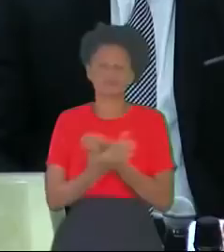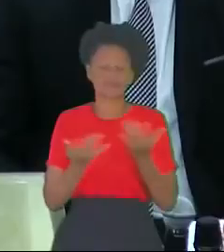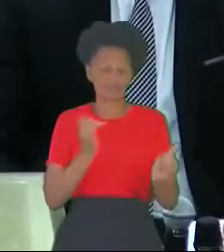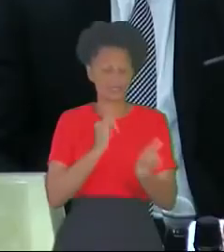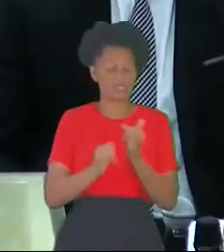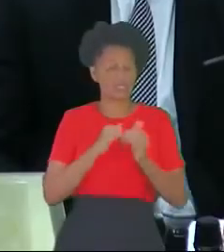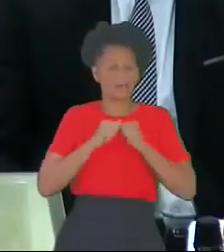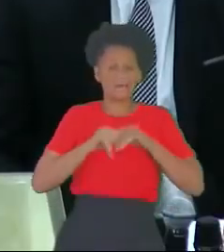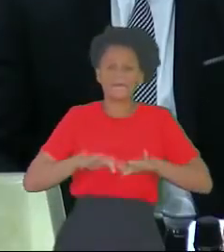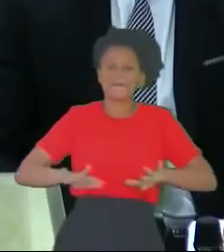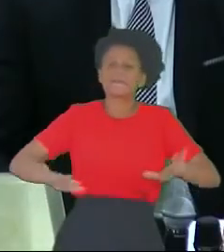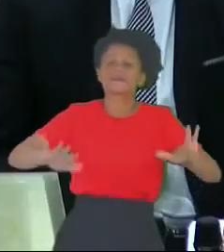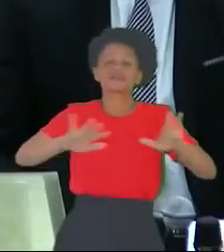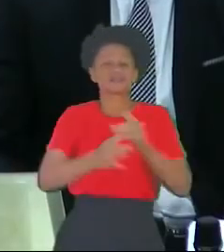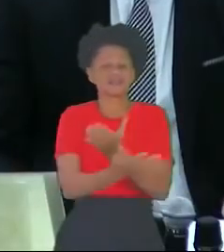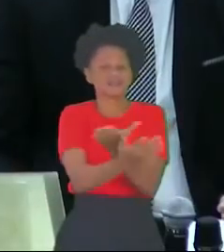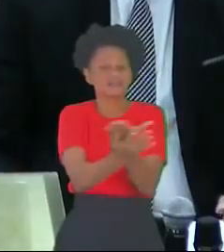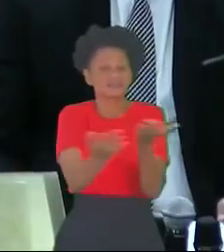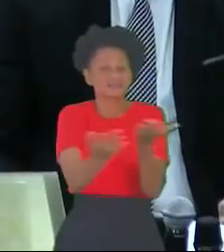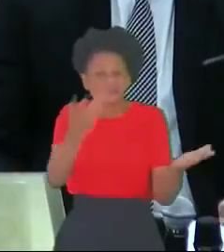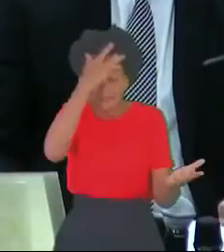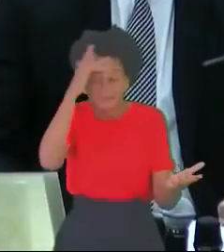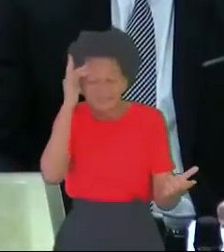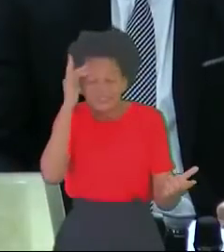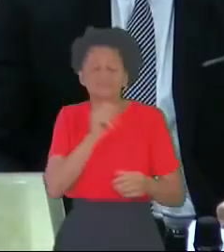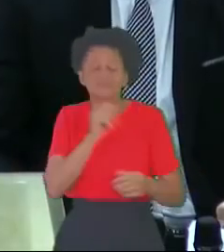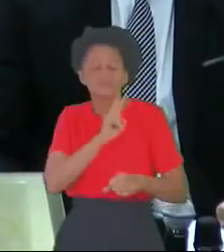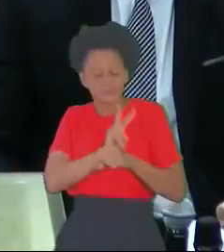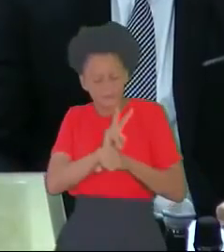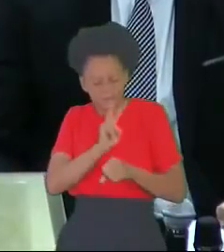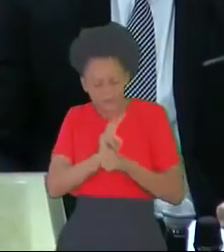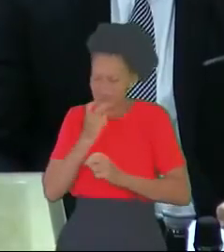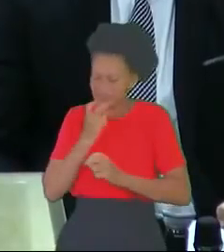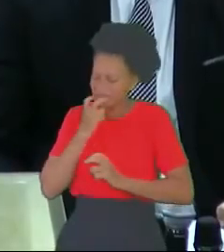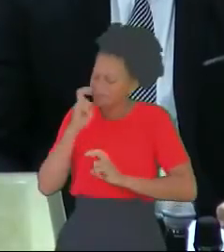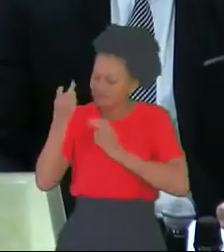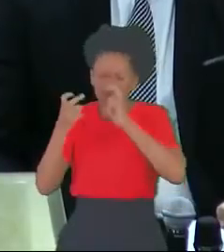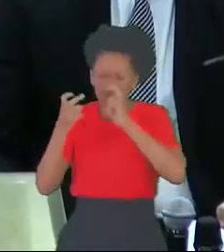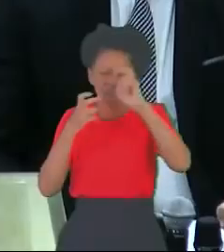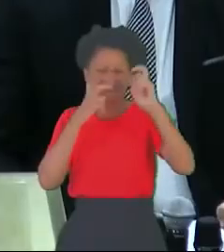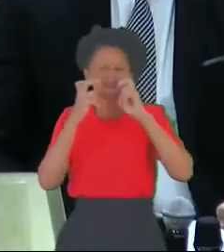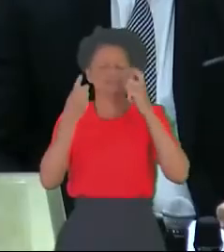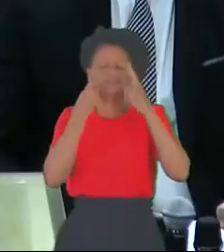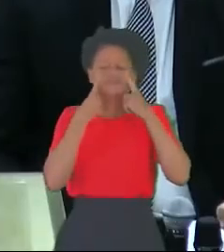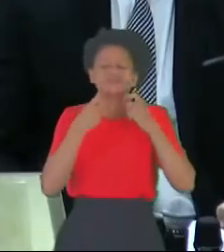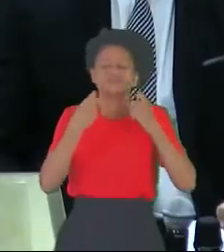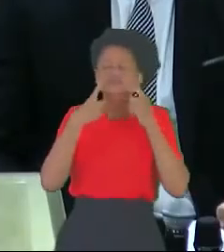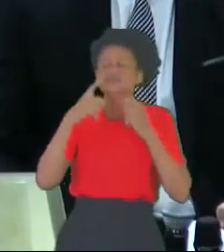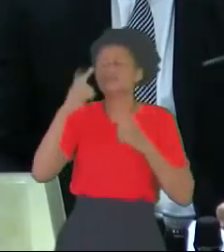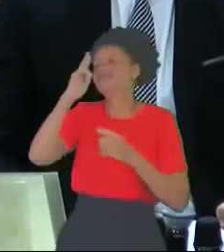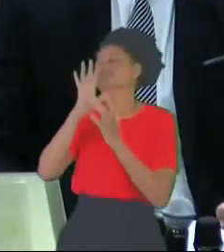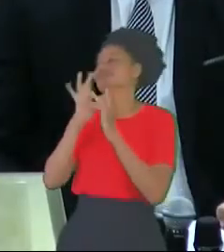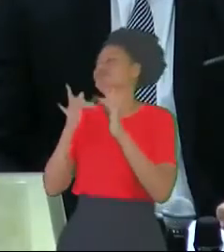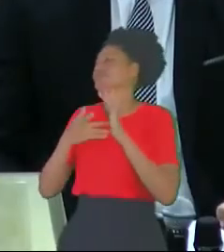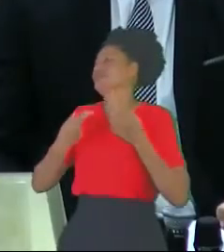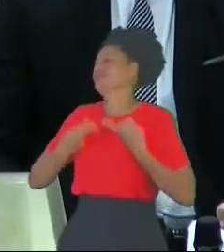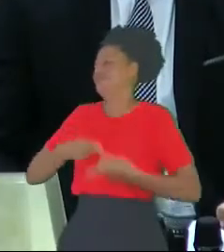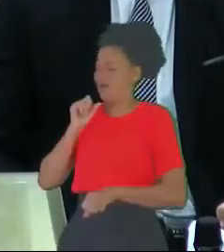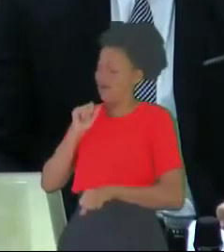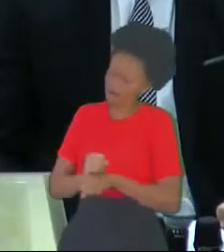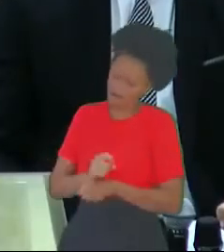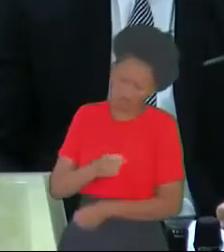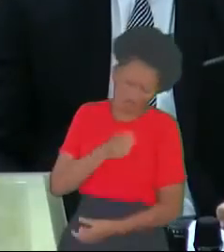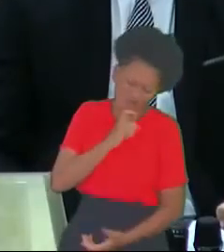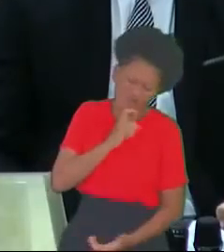chega. Eu sei que tem gente aí velando. Tem gente clamando, tem gente chorando. Jesus, eu não me conformo. Eu